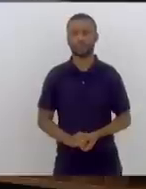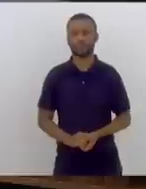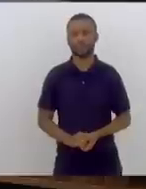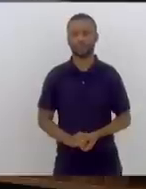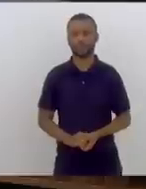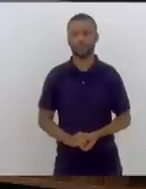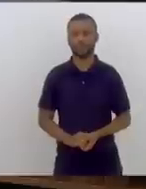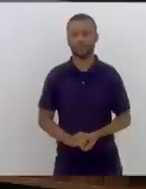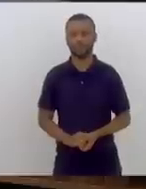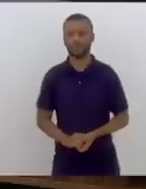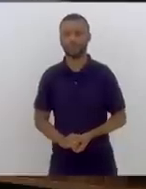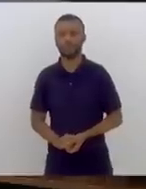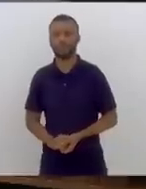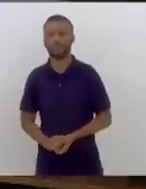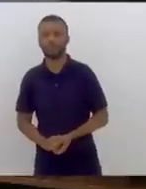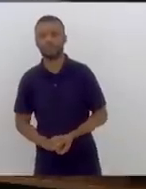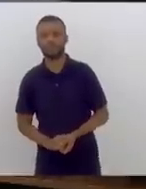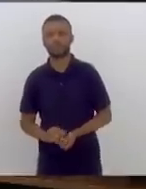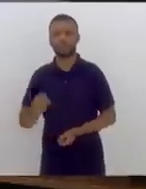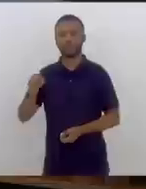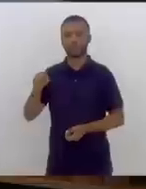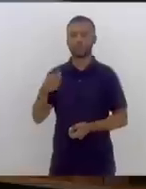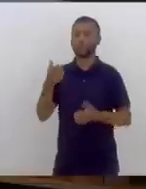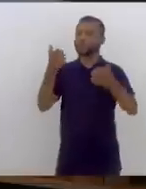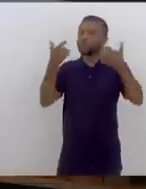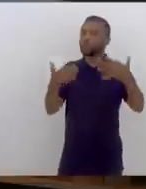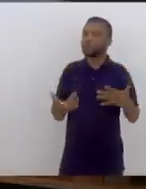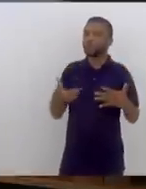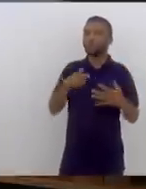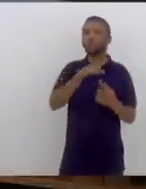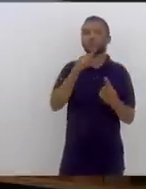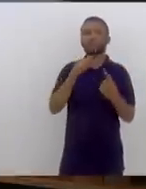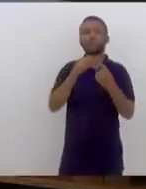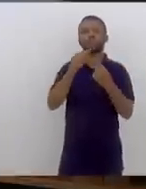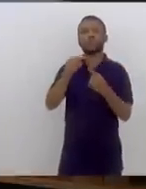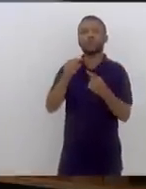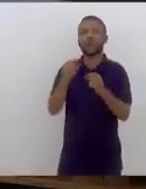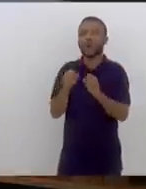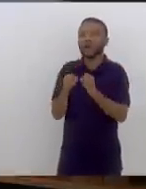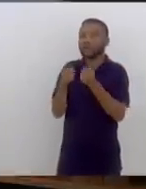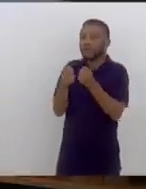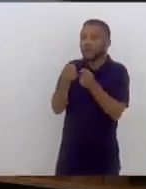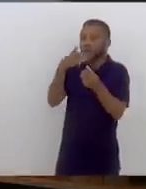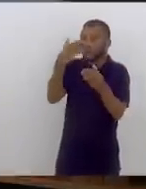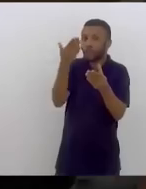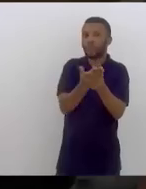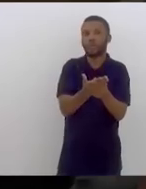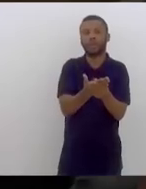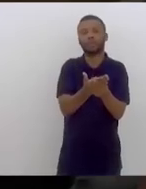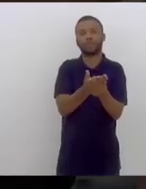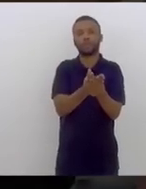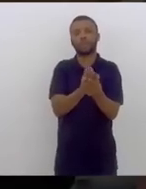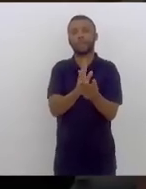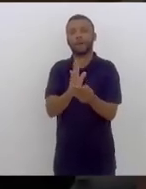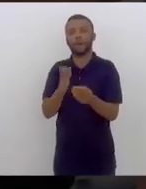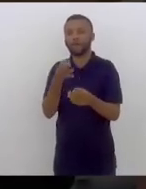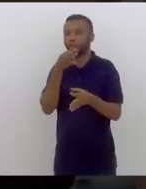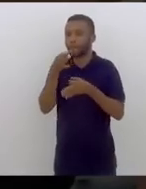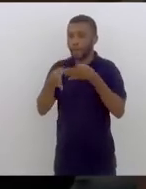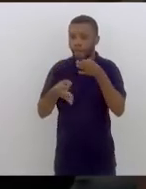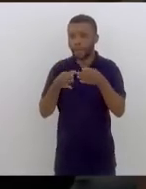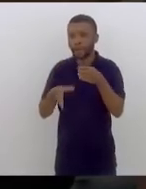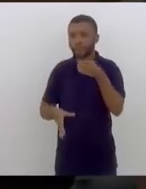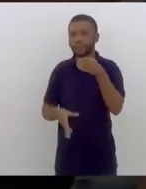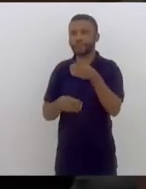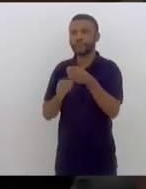sim sim não mas não não digo no sentido de advogar no processo mas de ajudar de contribuir para